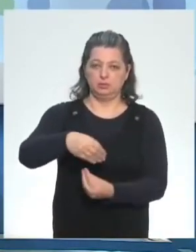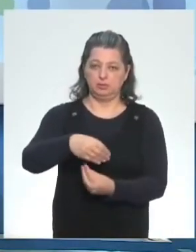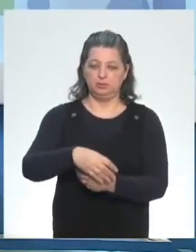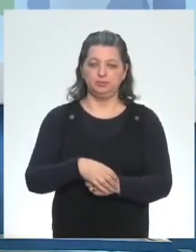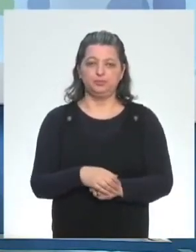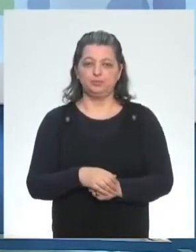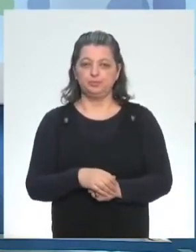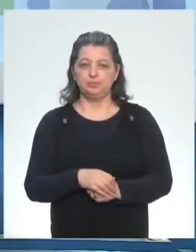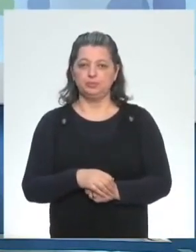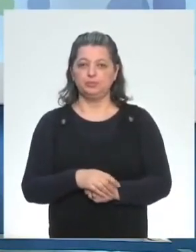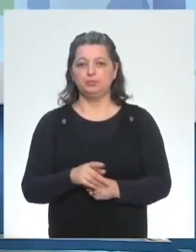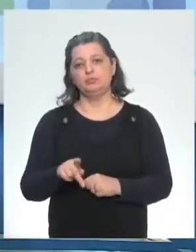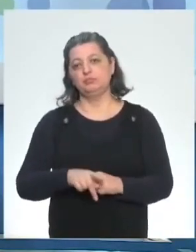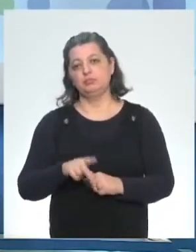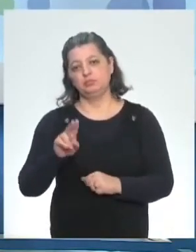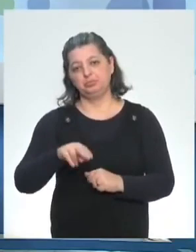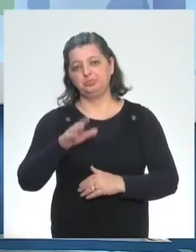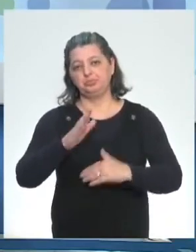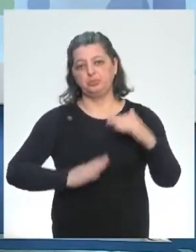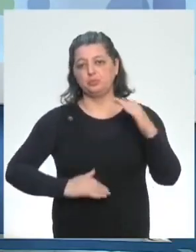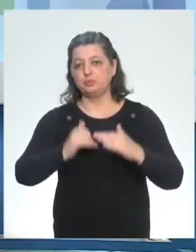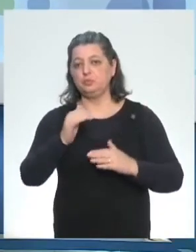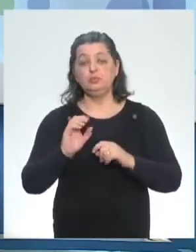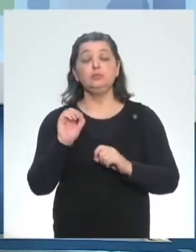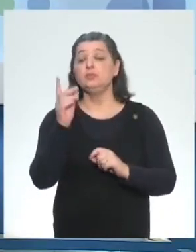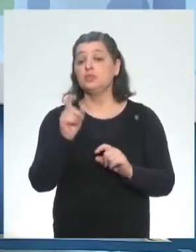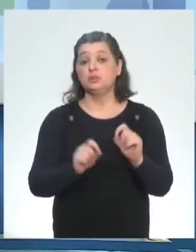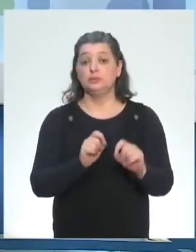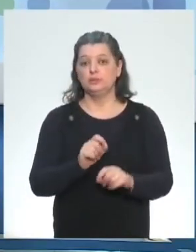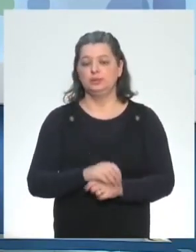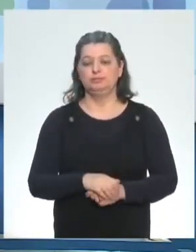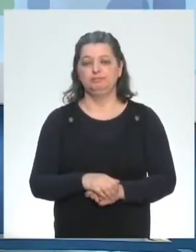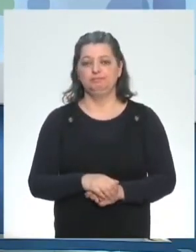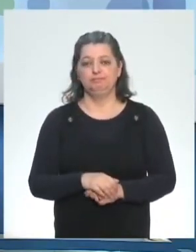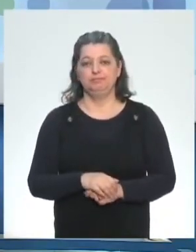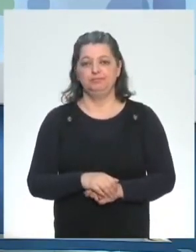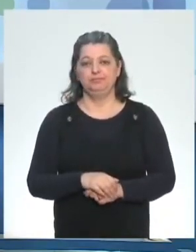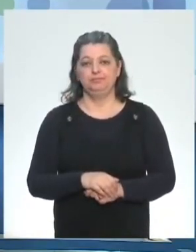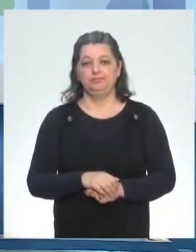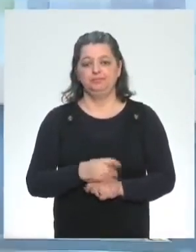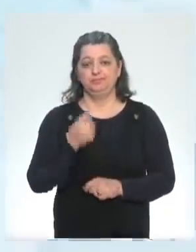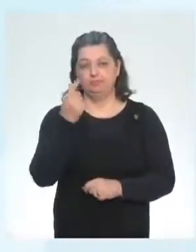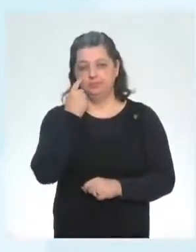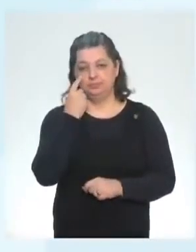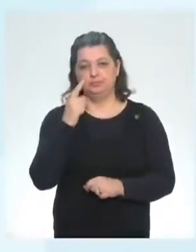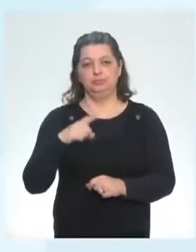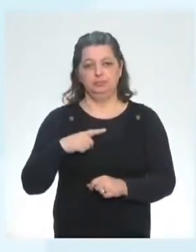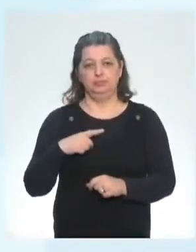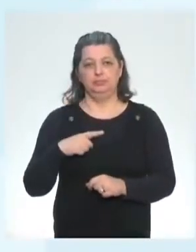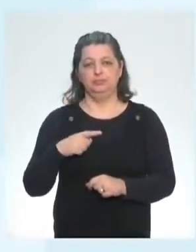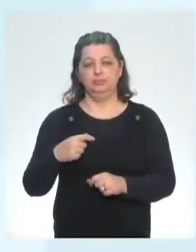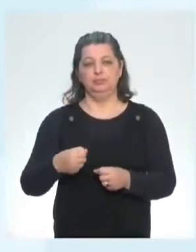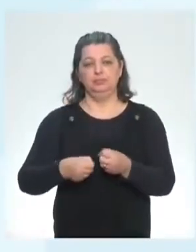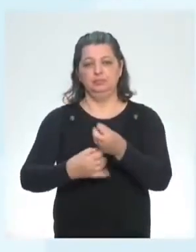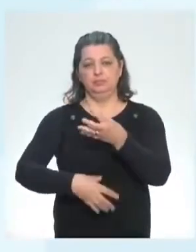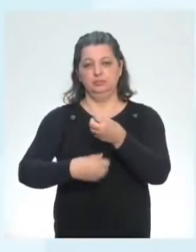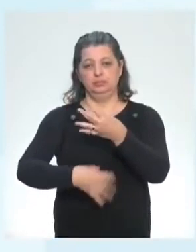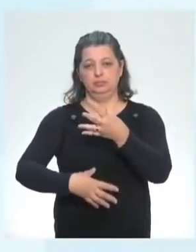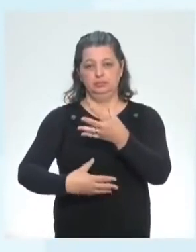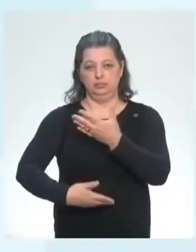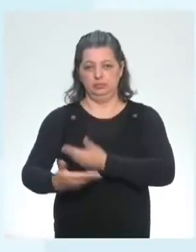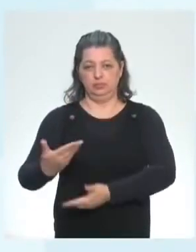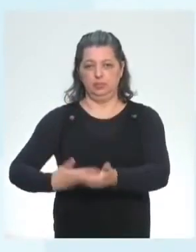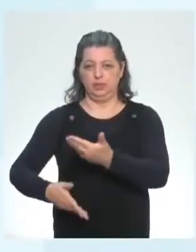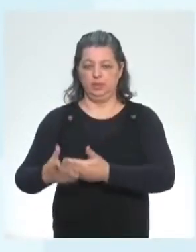matéria prática, né, o que aconteceria? Aqui eu tenho uma interação para vocês no chat, mas eu já dei parte